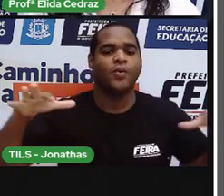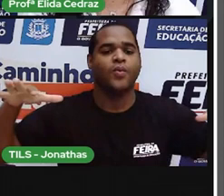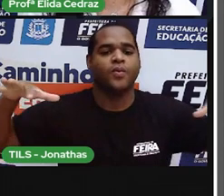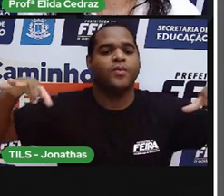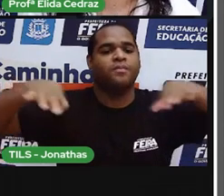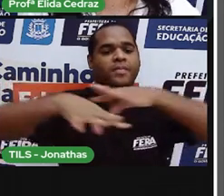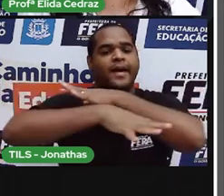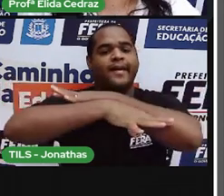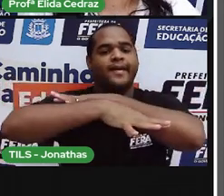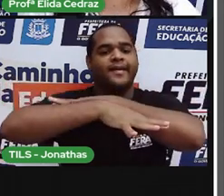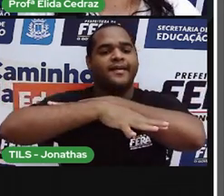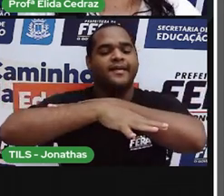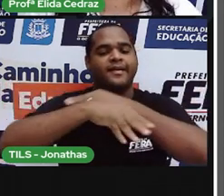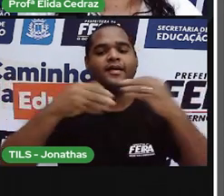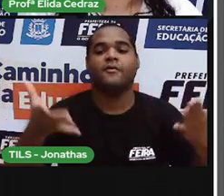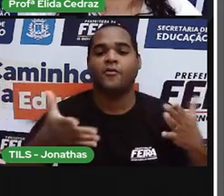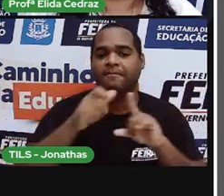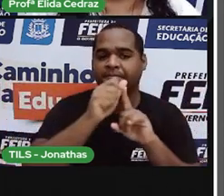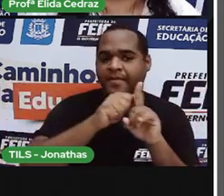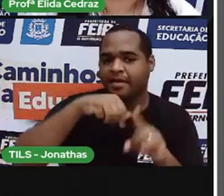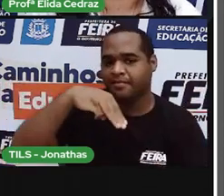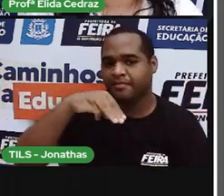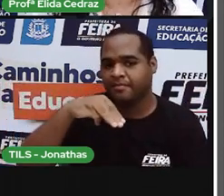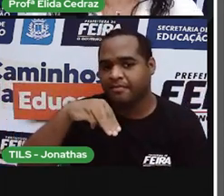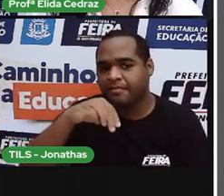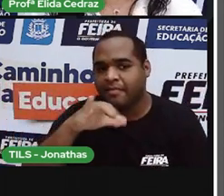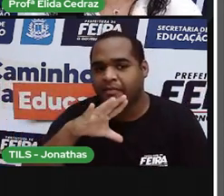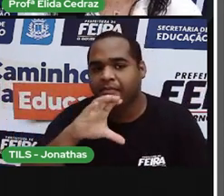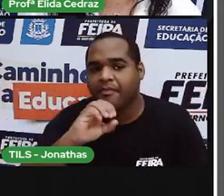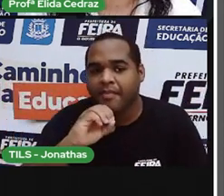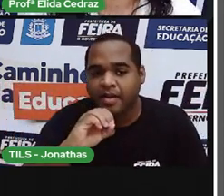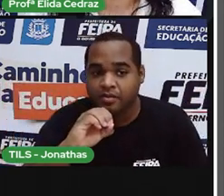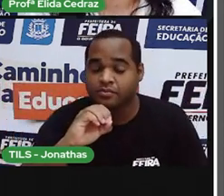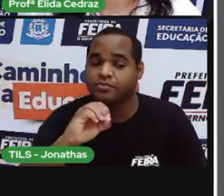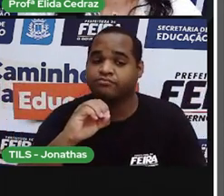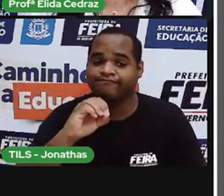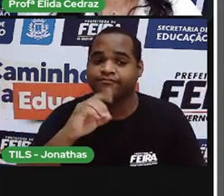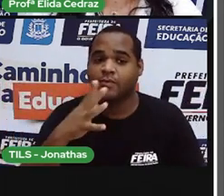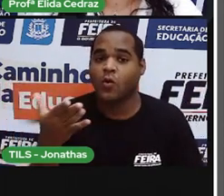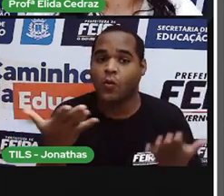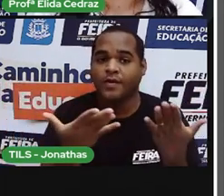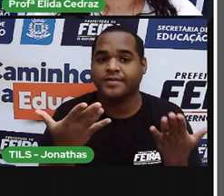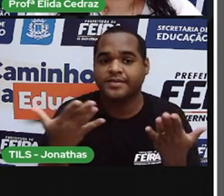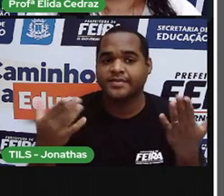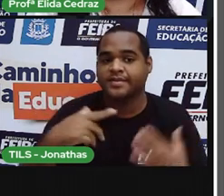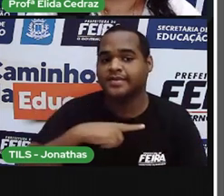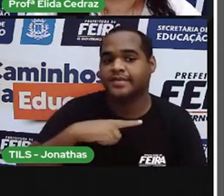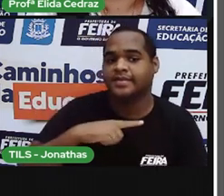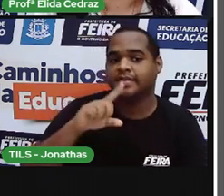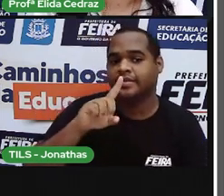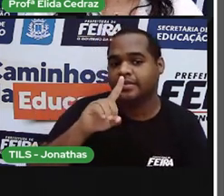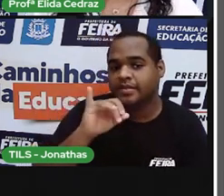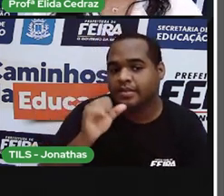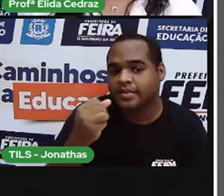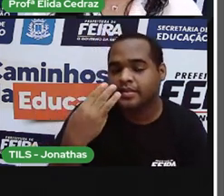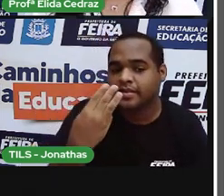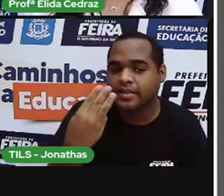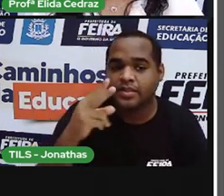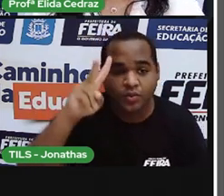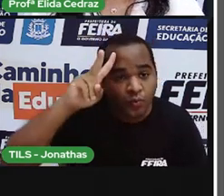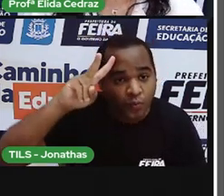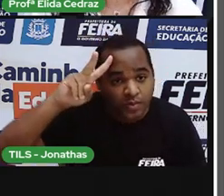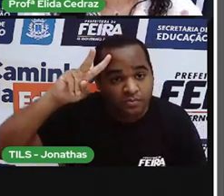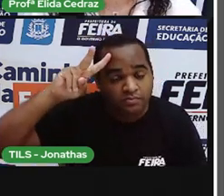e nós estamos no mês de maio. Hoje é dia 3, uma segunda-feira. Já